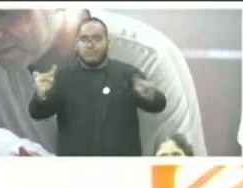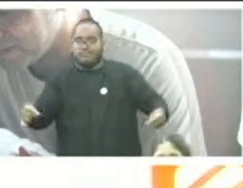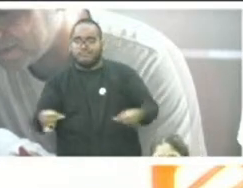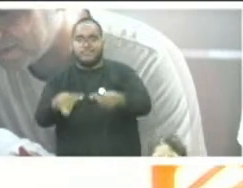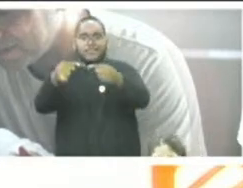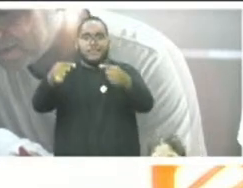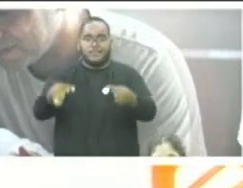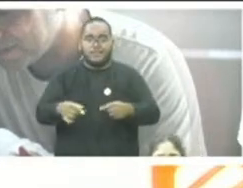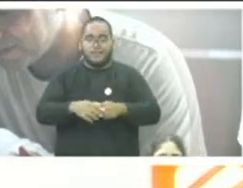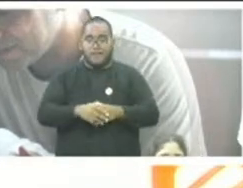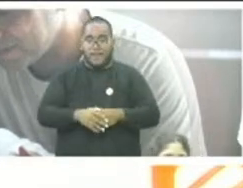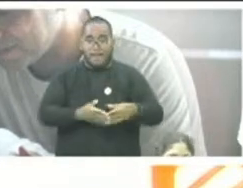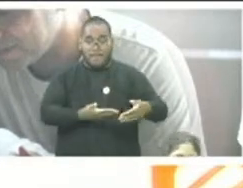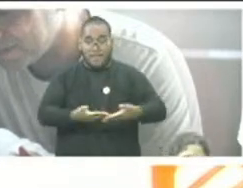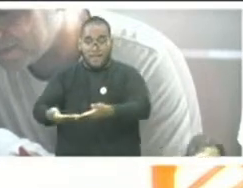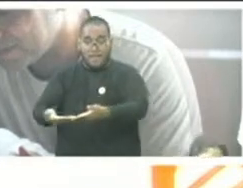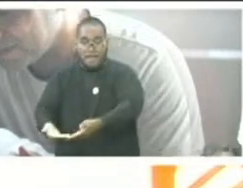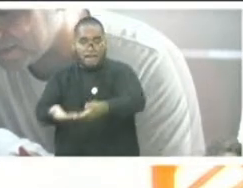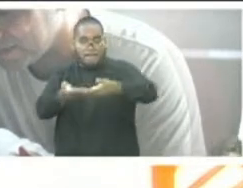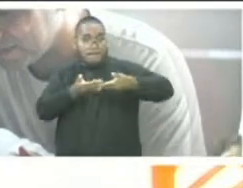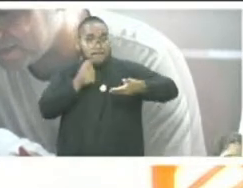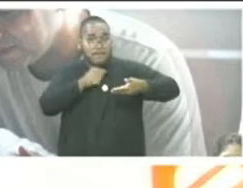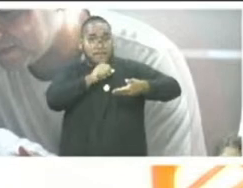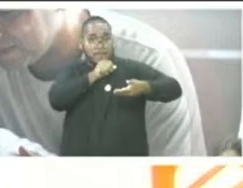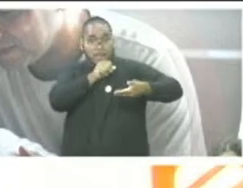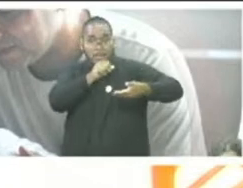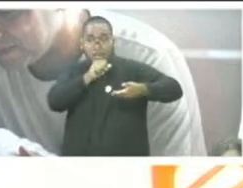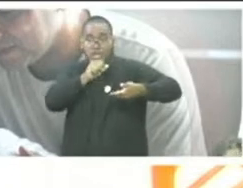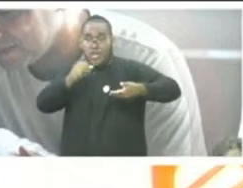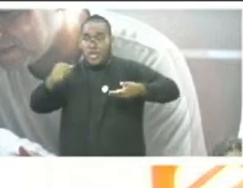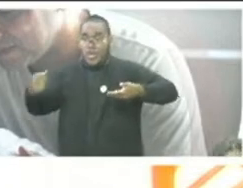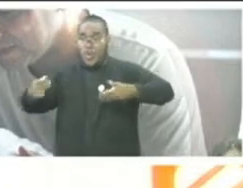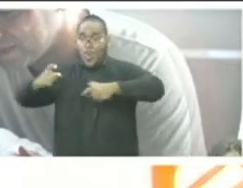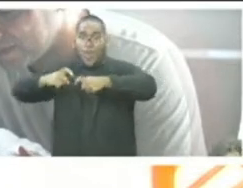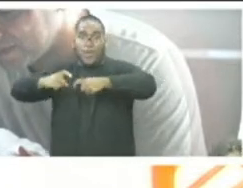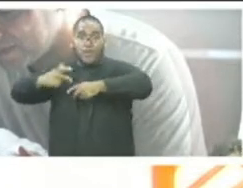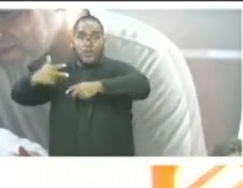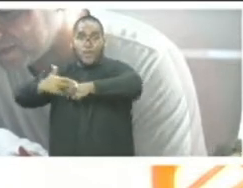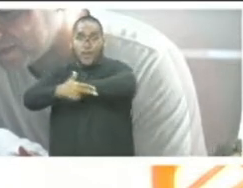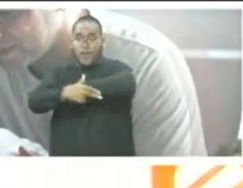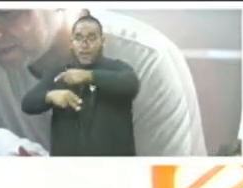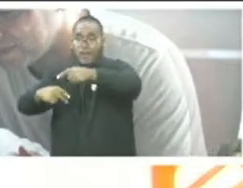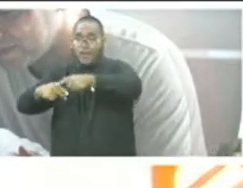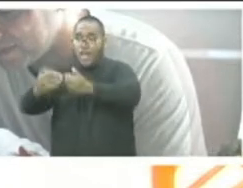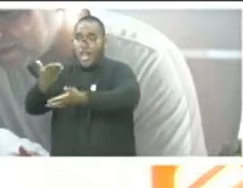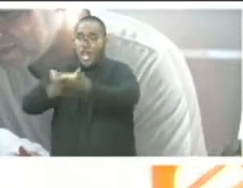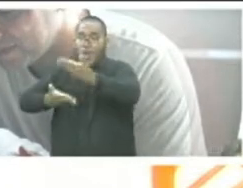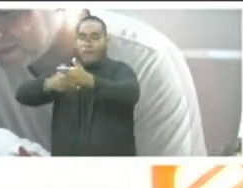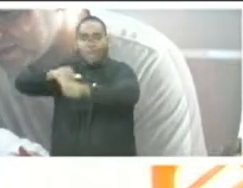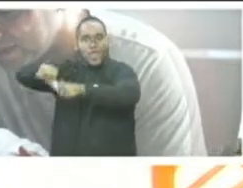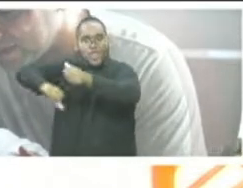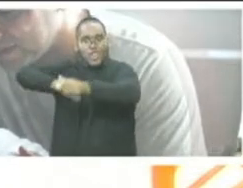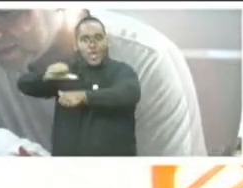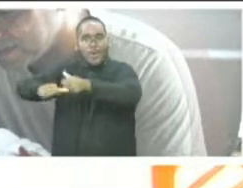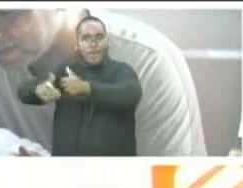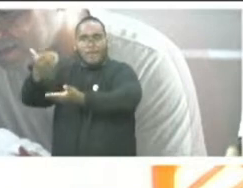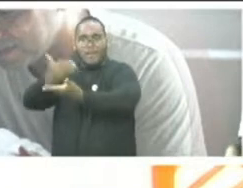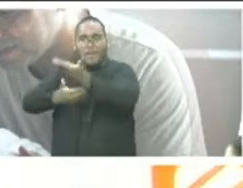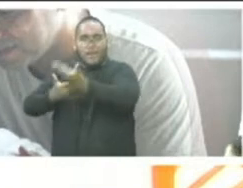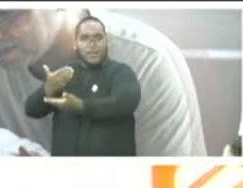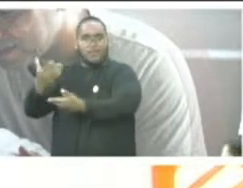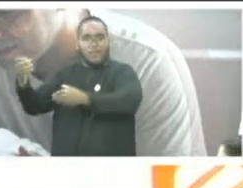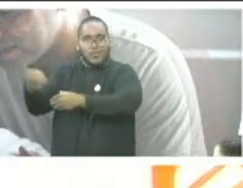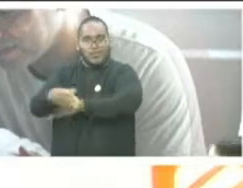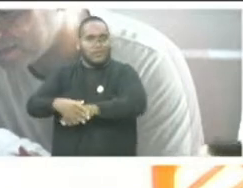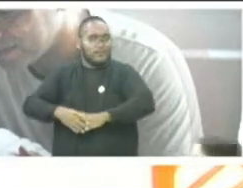para a mãe e o cirurgião troca a luva para suturar e trazer segurança para essa mulher, unindo o útil ao agradável,